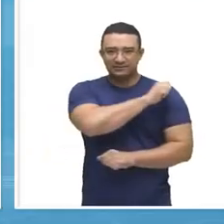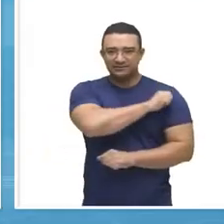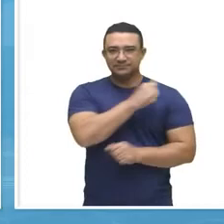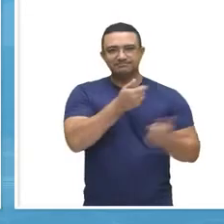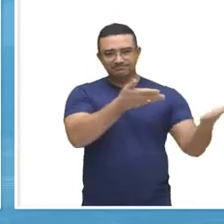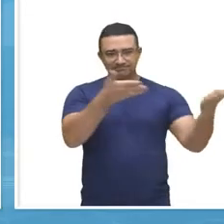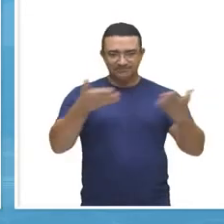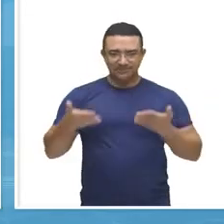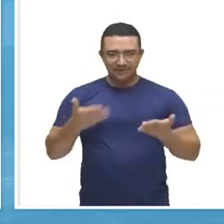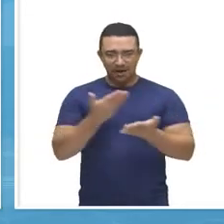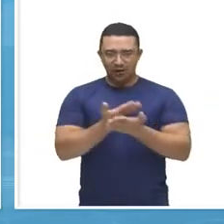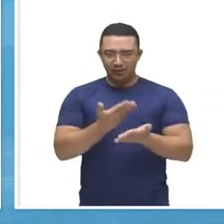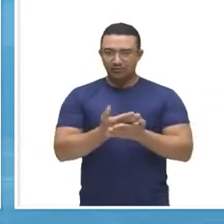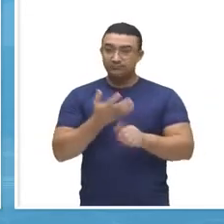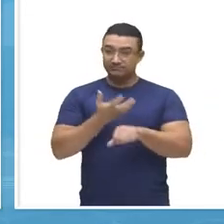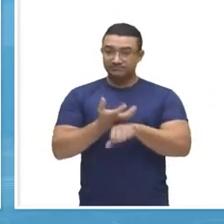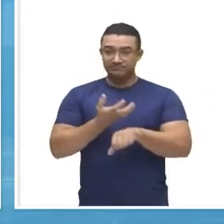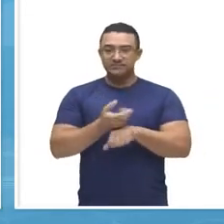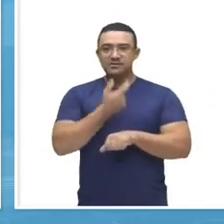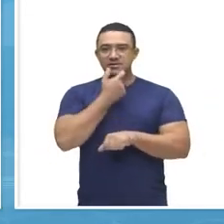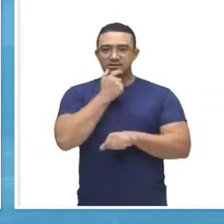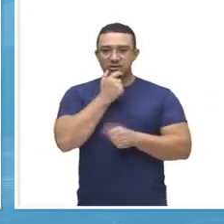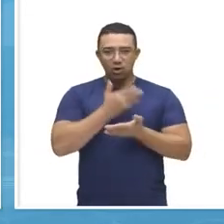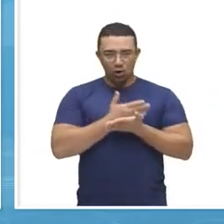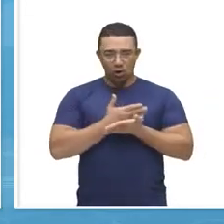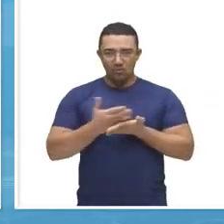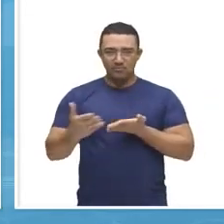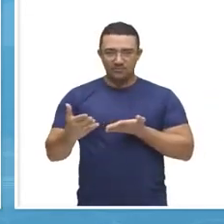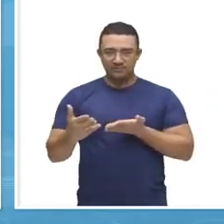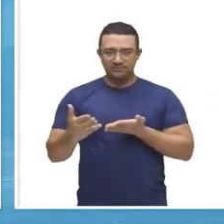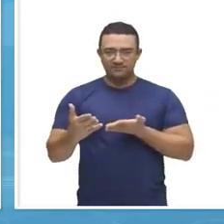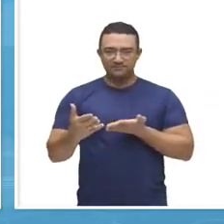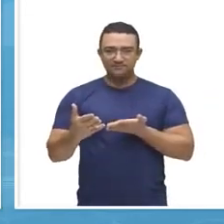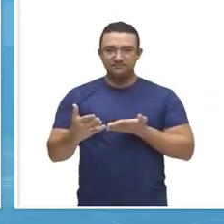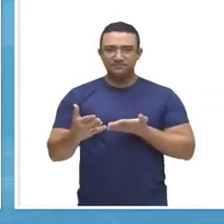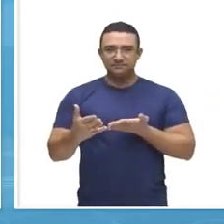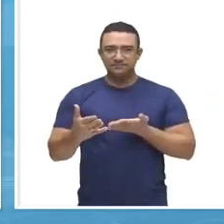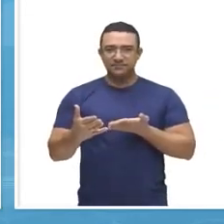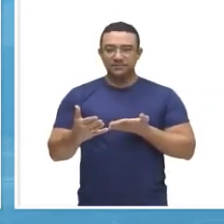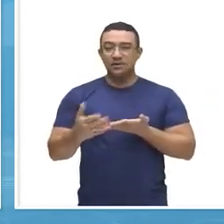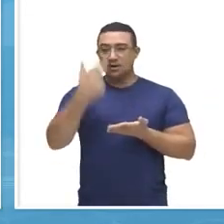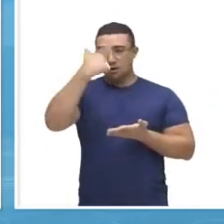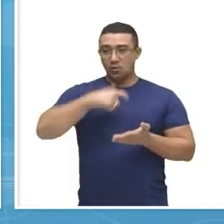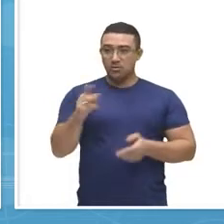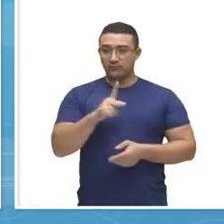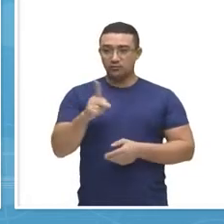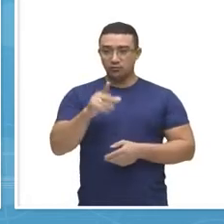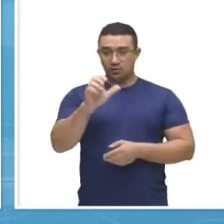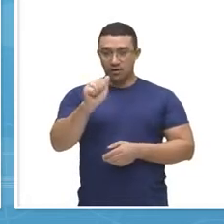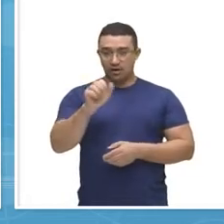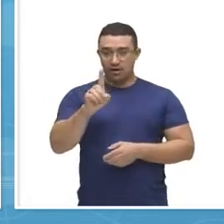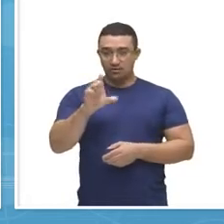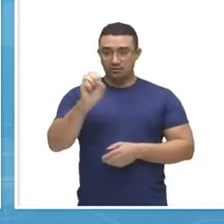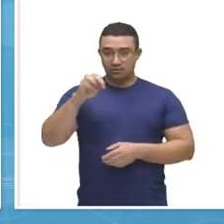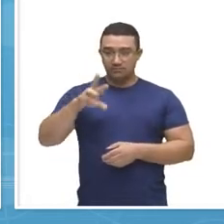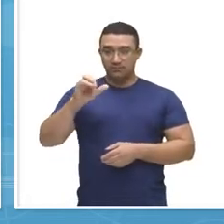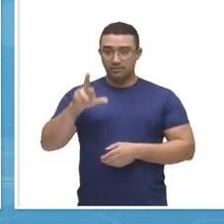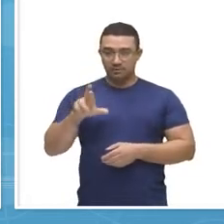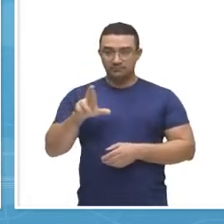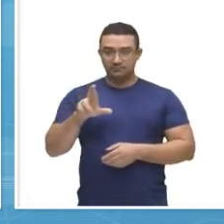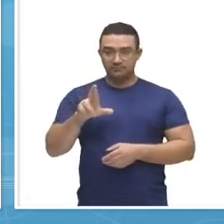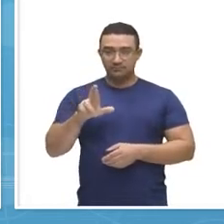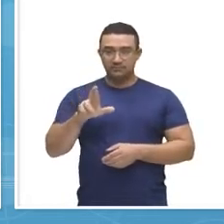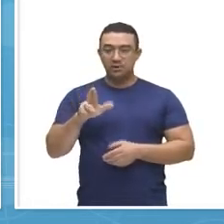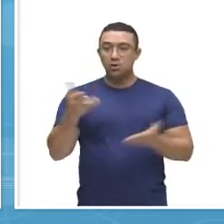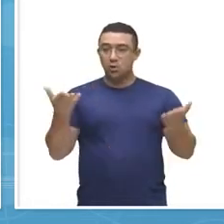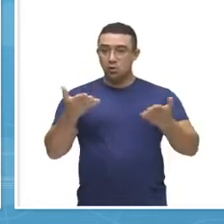Bem-vindo aí à nossa aula de língua inglesa. Estamos iniciando aí nossa aula de língua inglesa, né? Sou o professor Ademir Ribeiro e vou ficar com vocês aí tratando